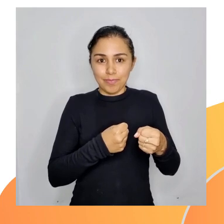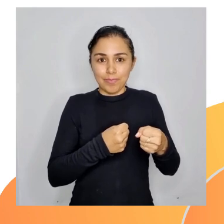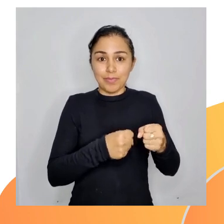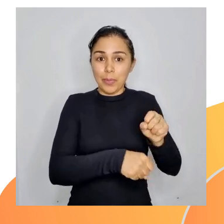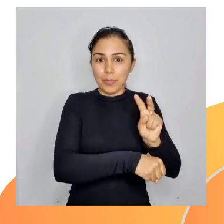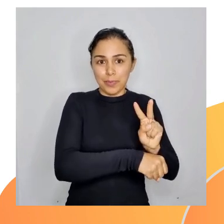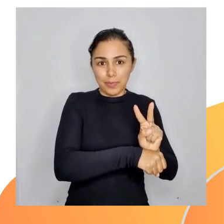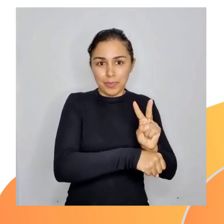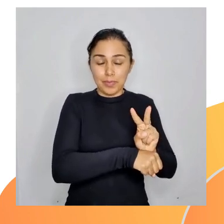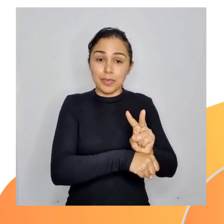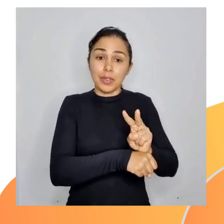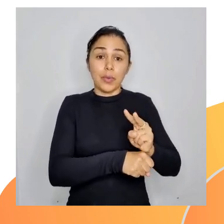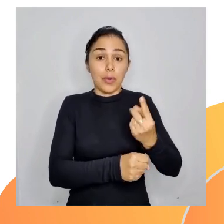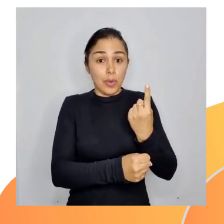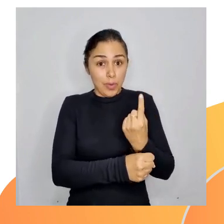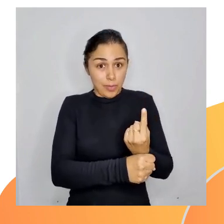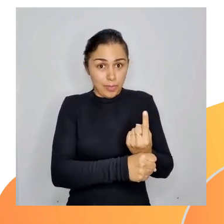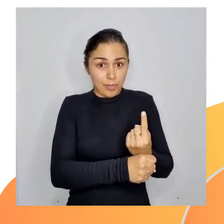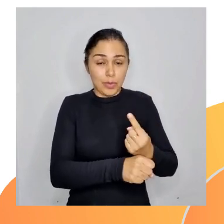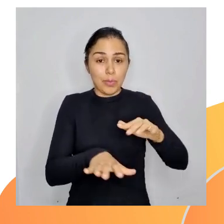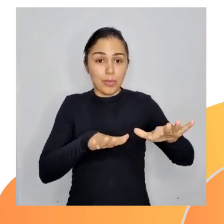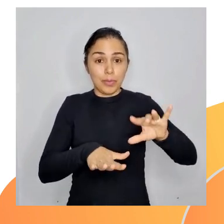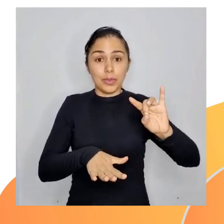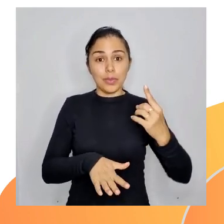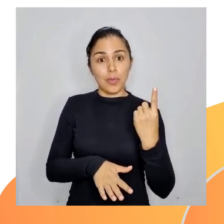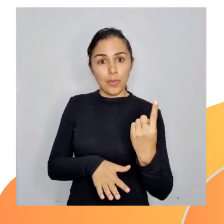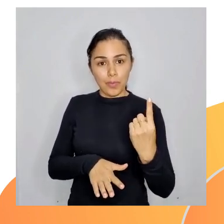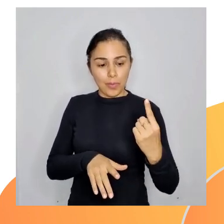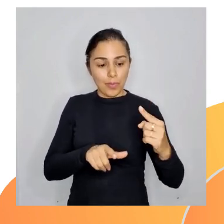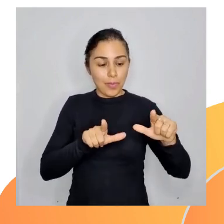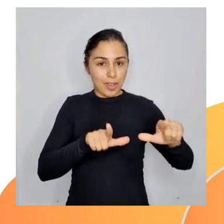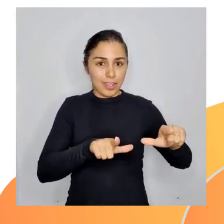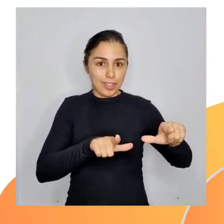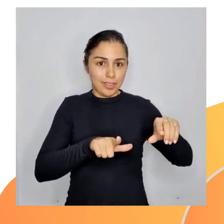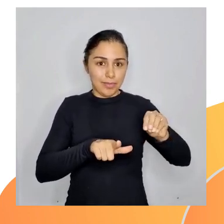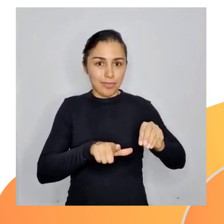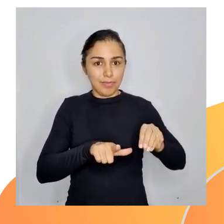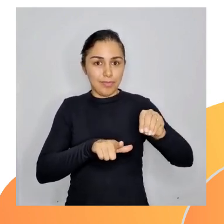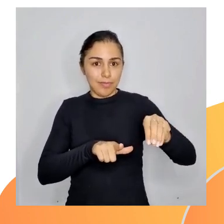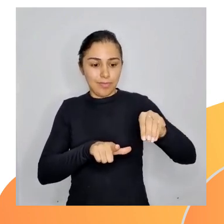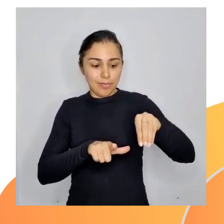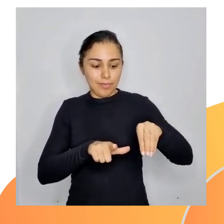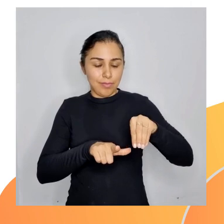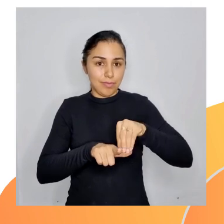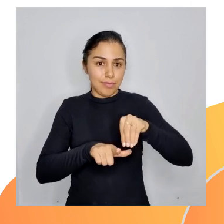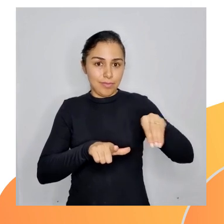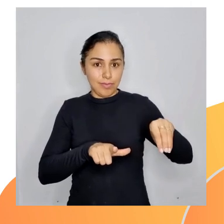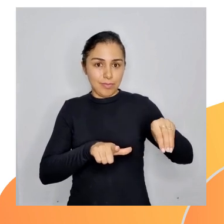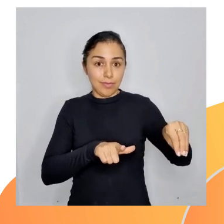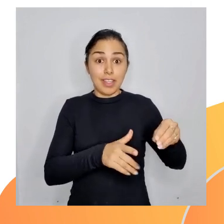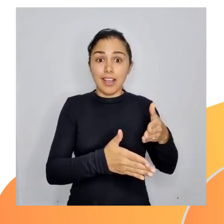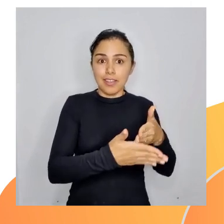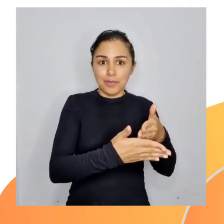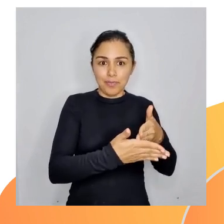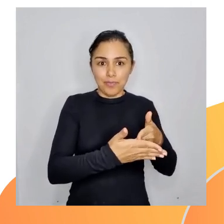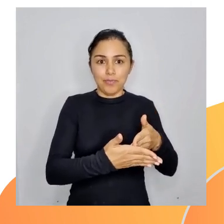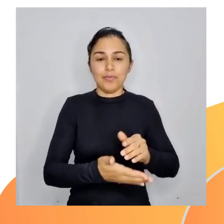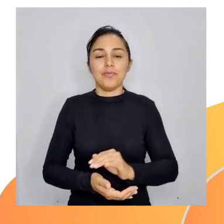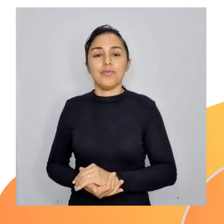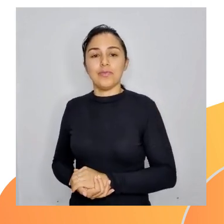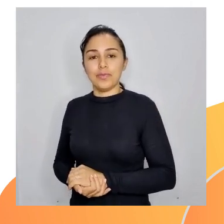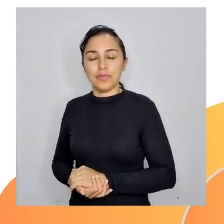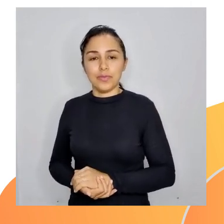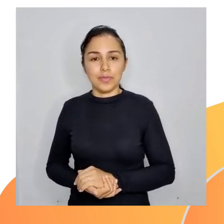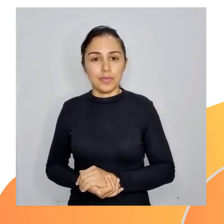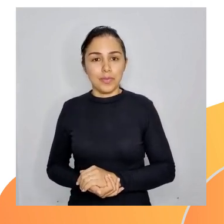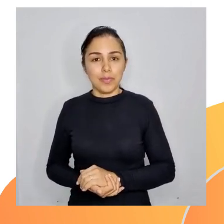para qualquer lado que esteja na sua lateral, na sua frente ou para trás.